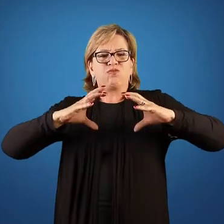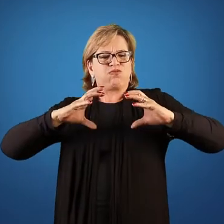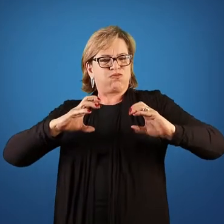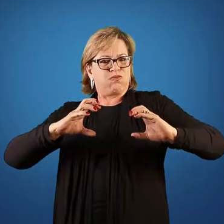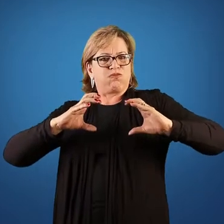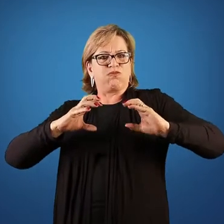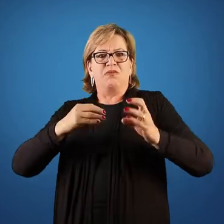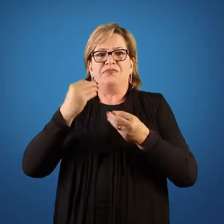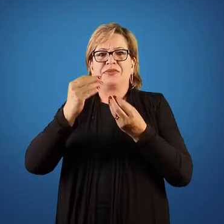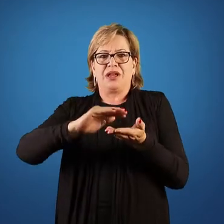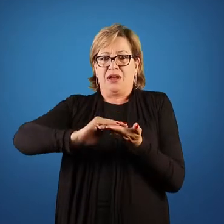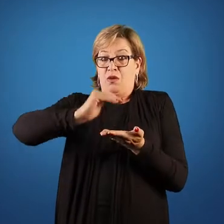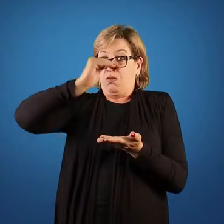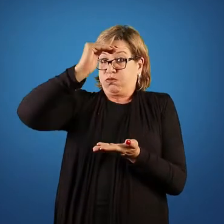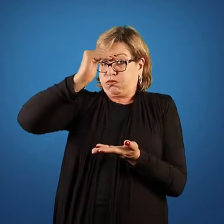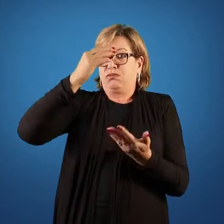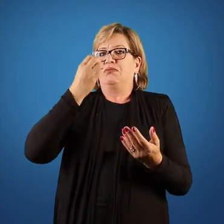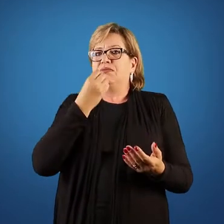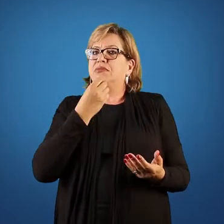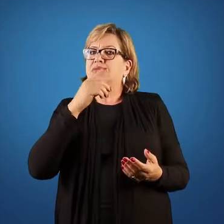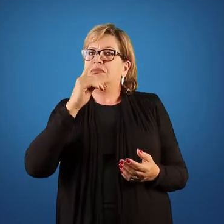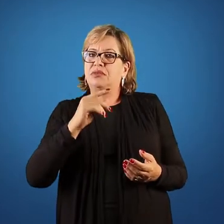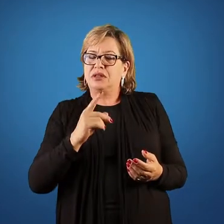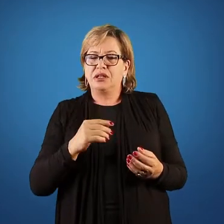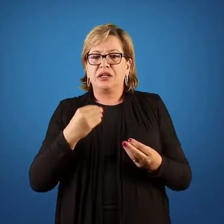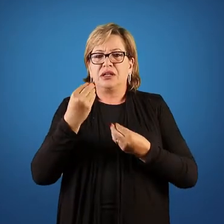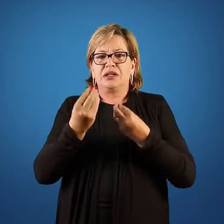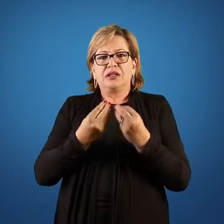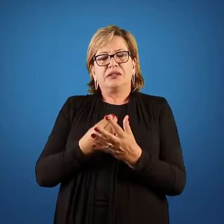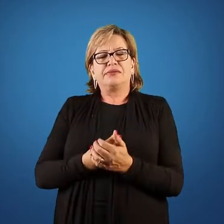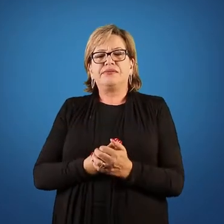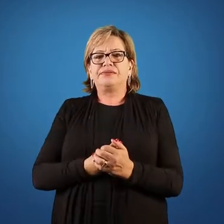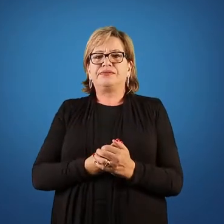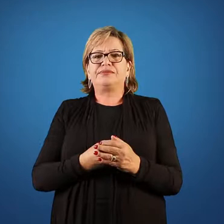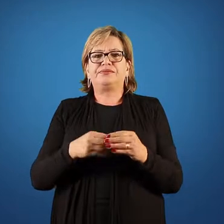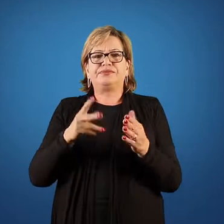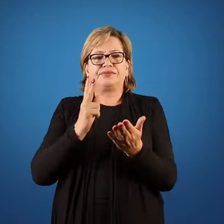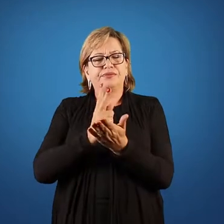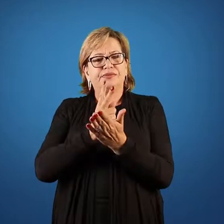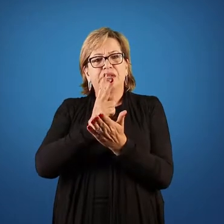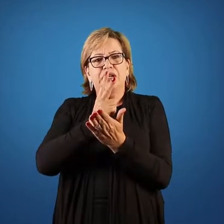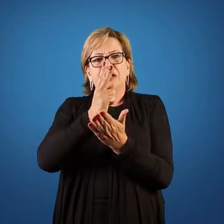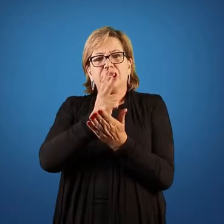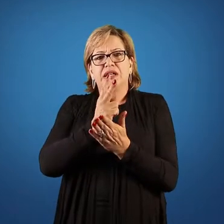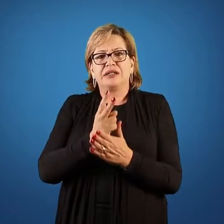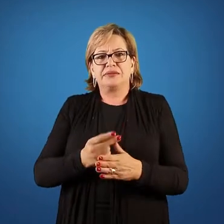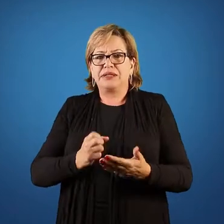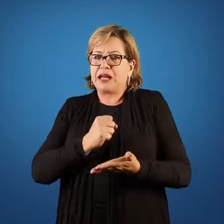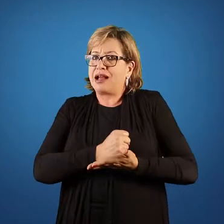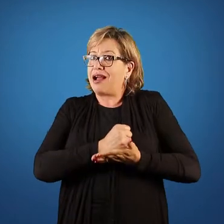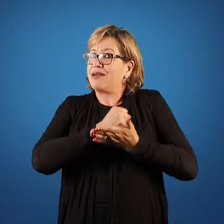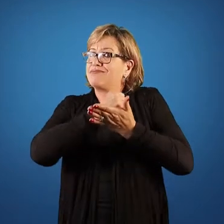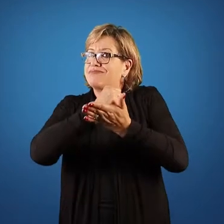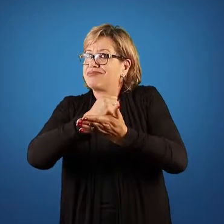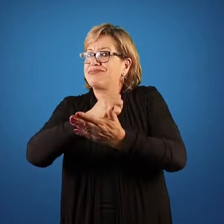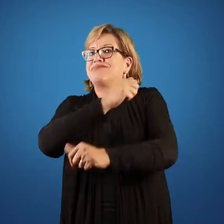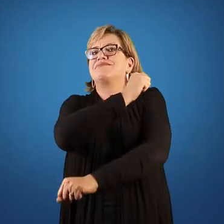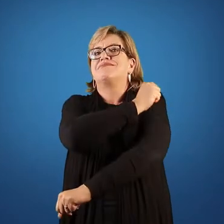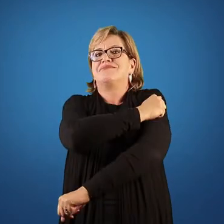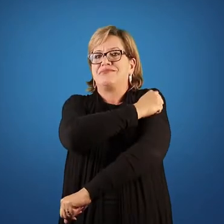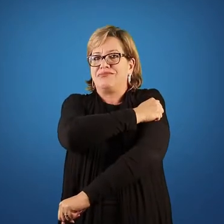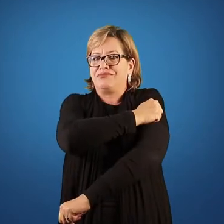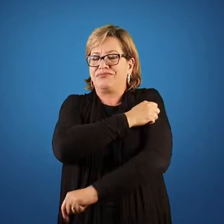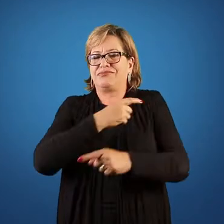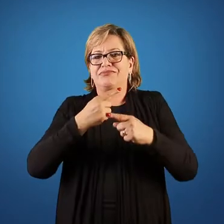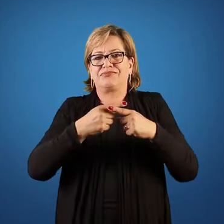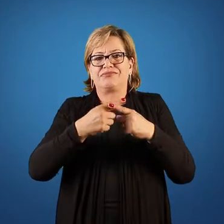né? Que são colchões mais altos, enfim. E sempre ficar dando apoio para o aluno, né? O